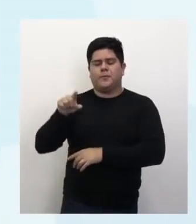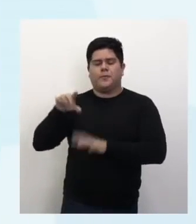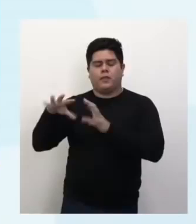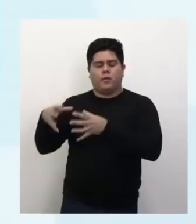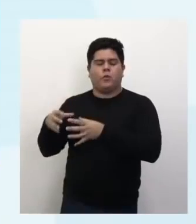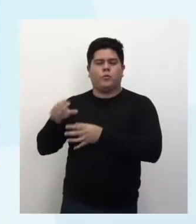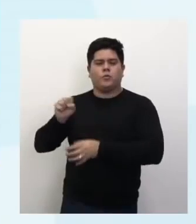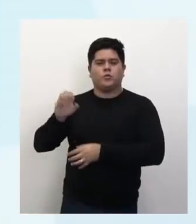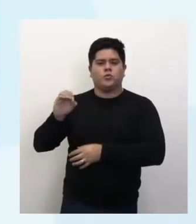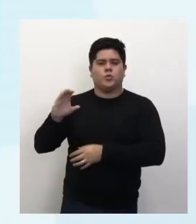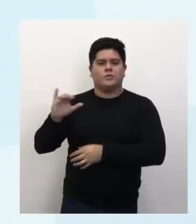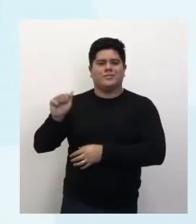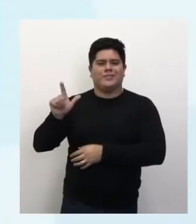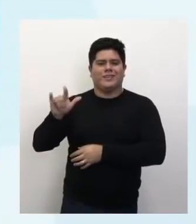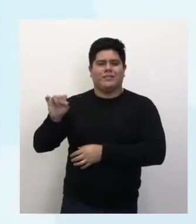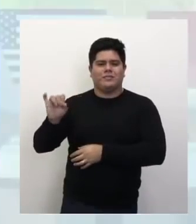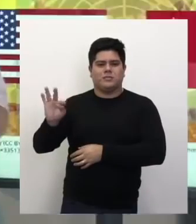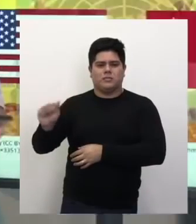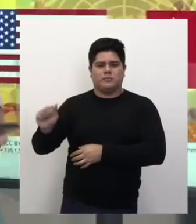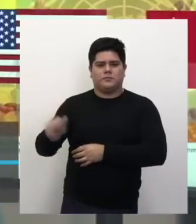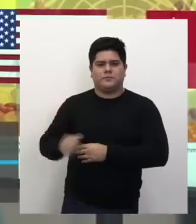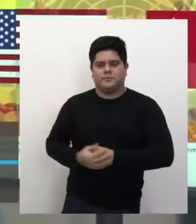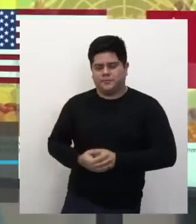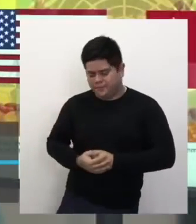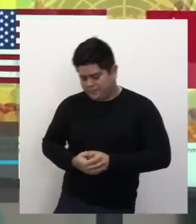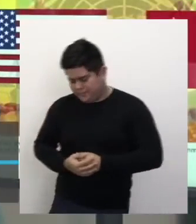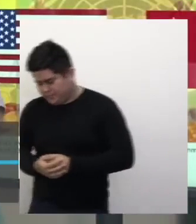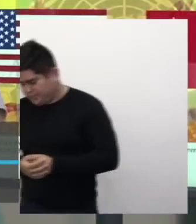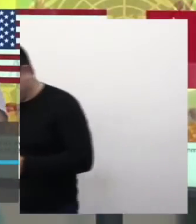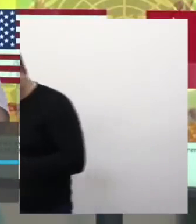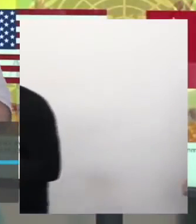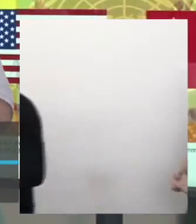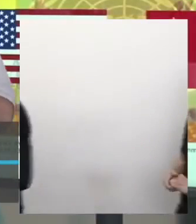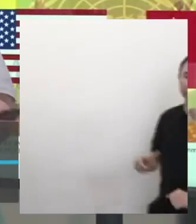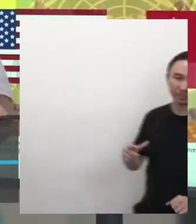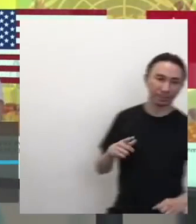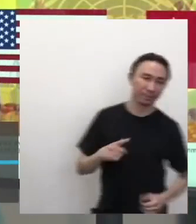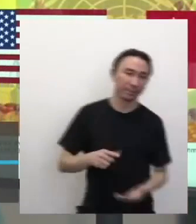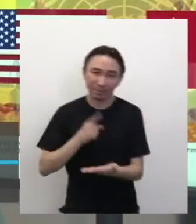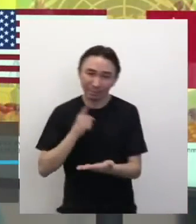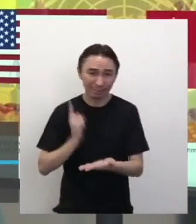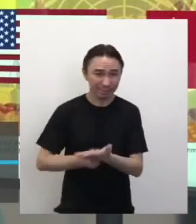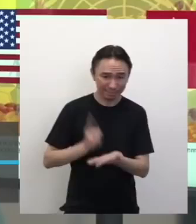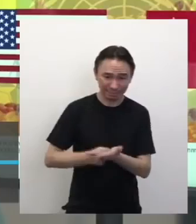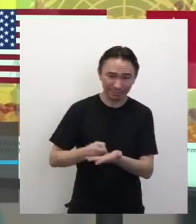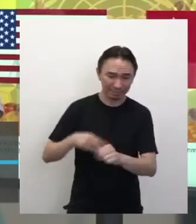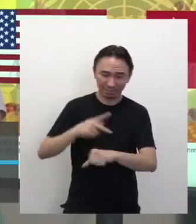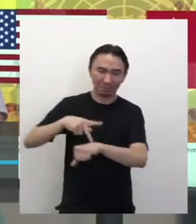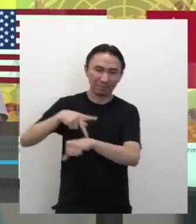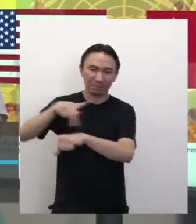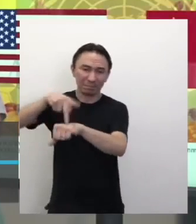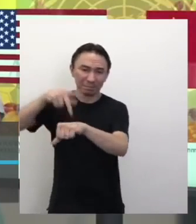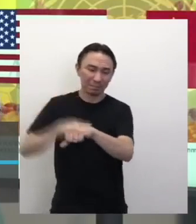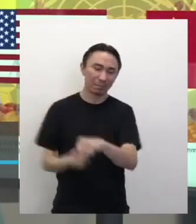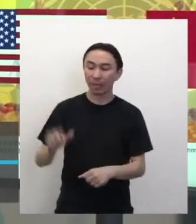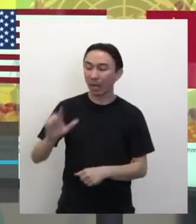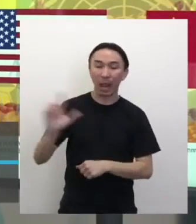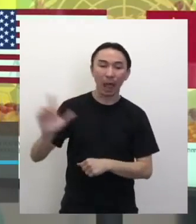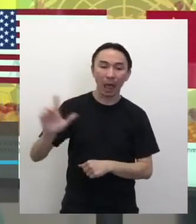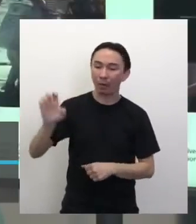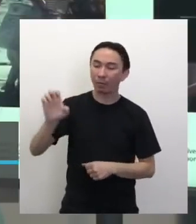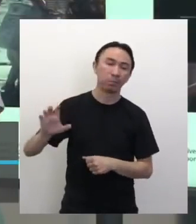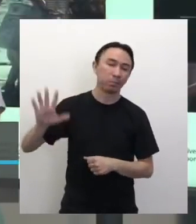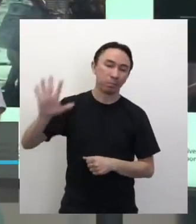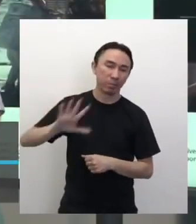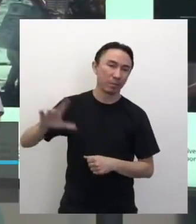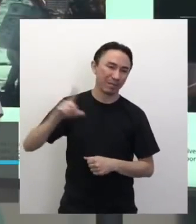lado socialista, né? E logicamente fazendo alianças entre os países, né, o leste europeu sendo